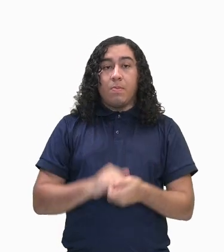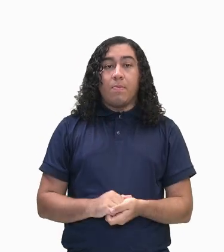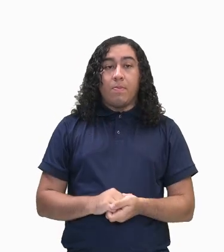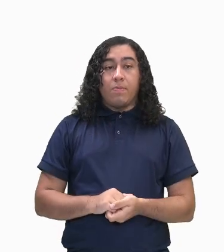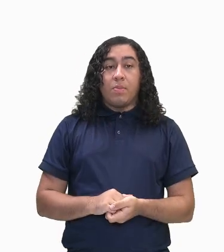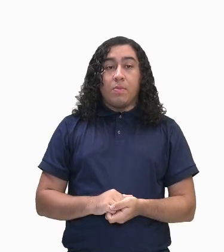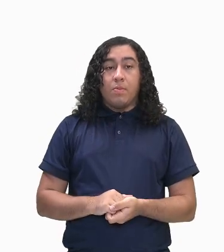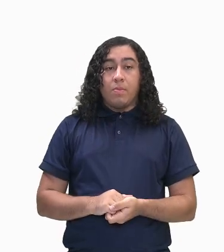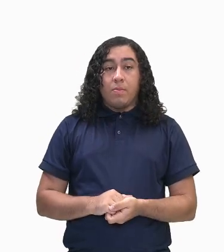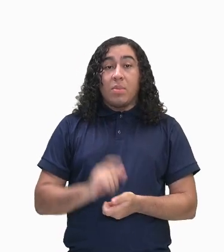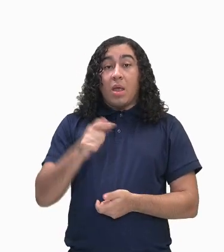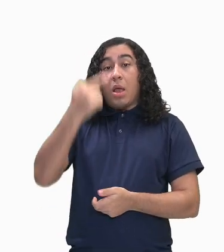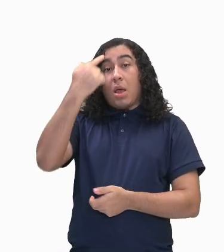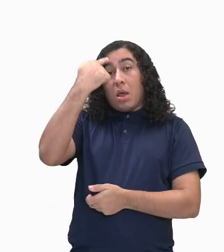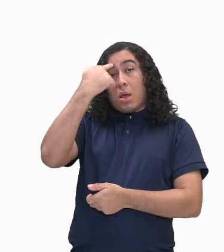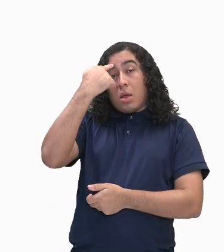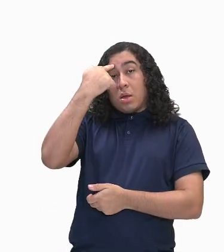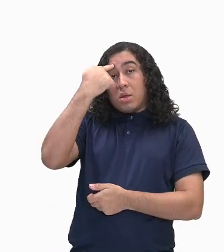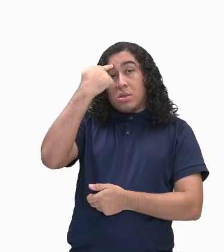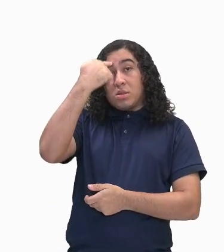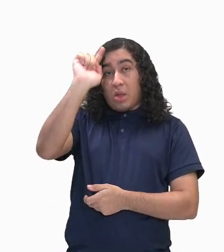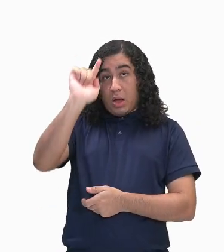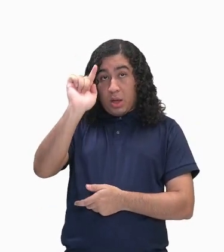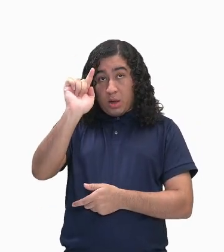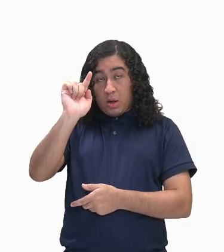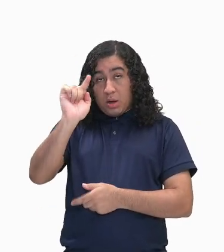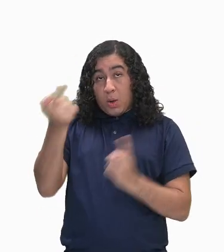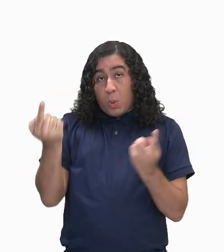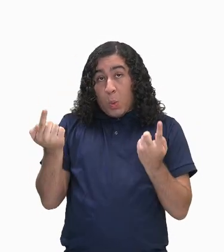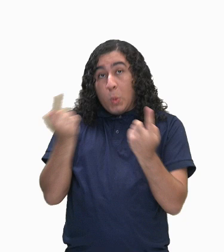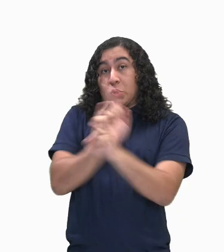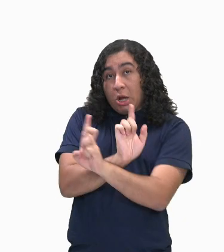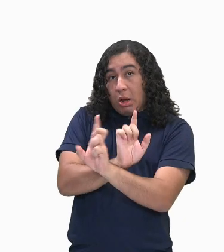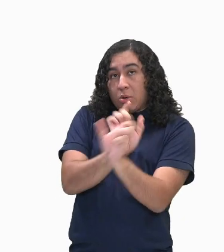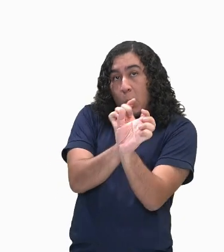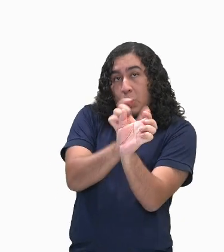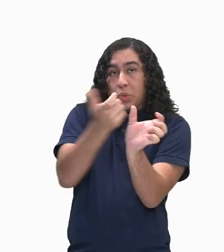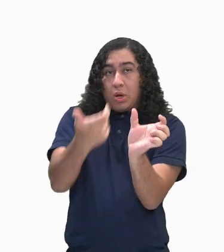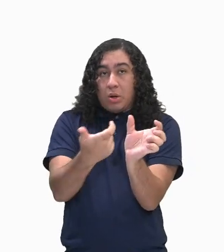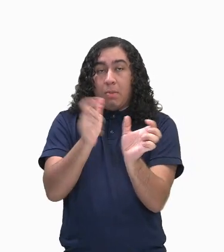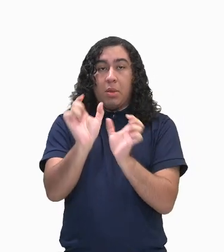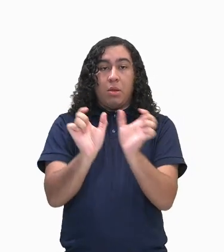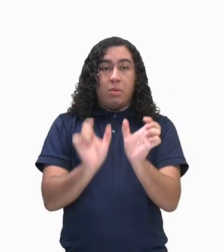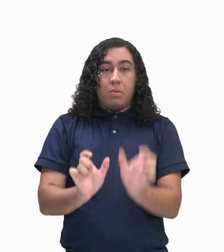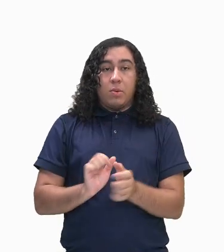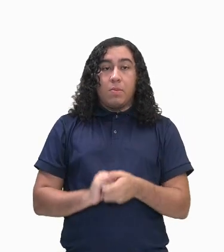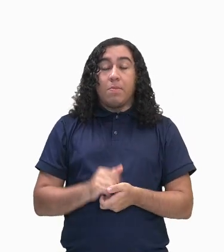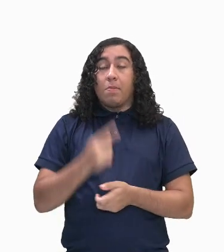são ideias contraditórias, certo? Vamos ver exemplo.